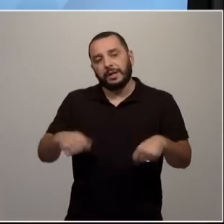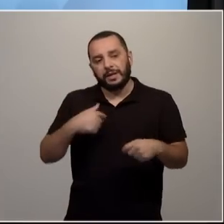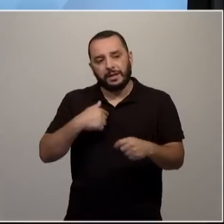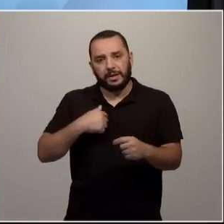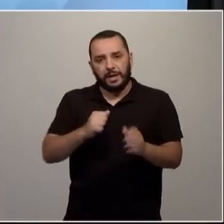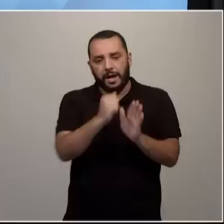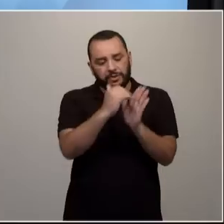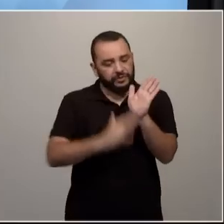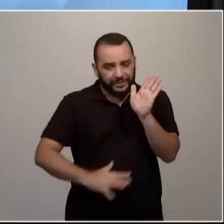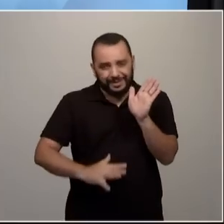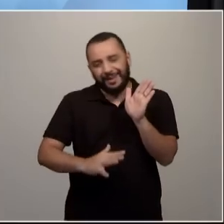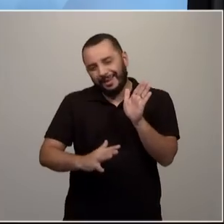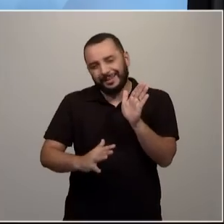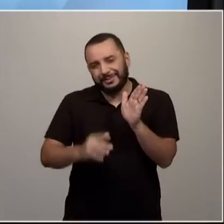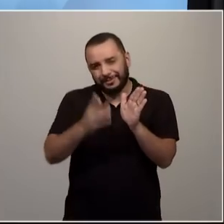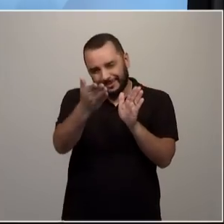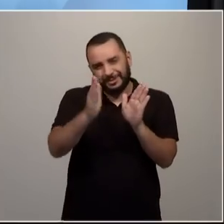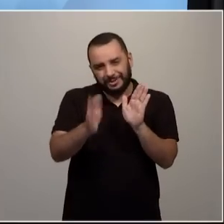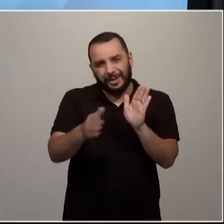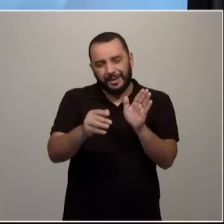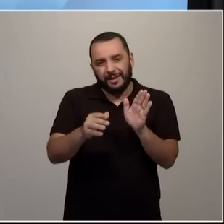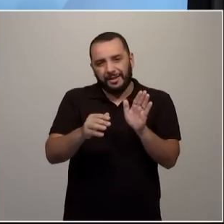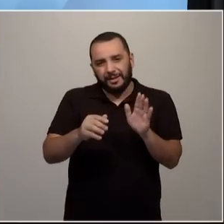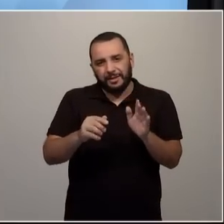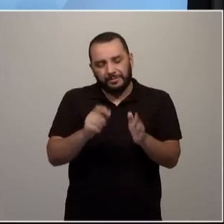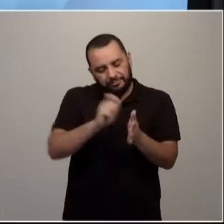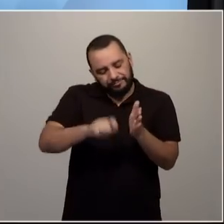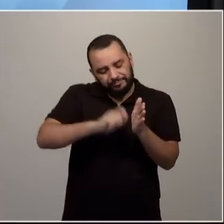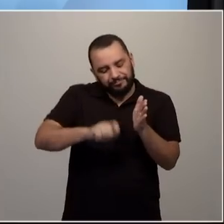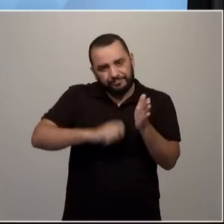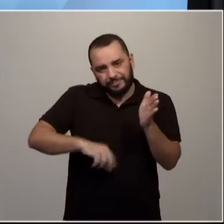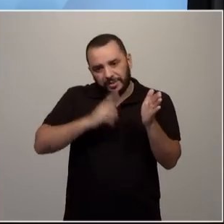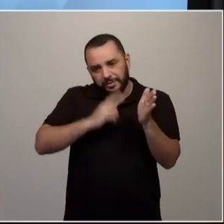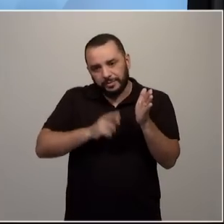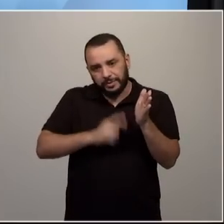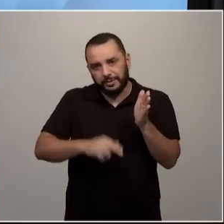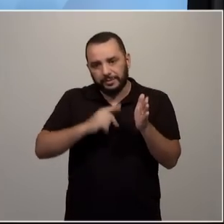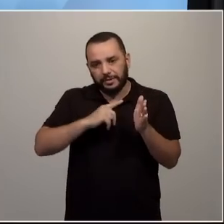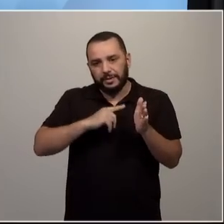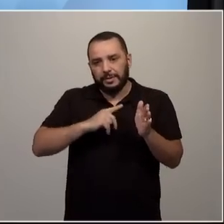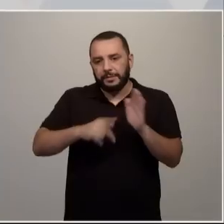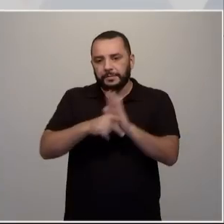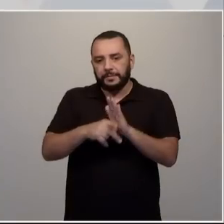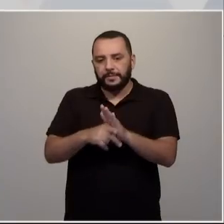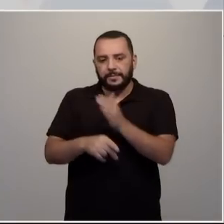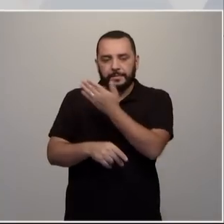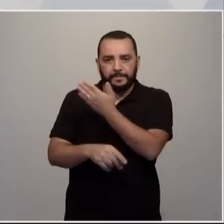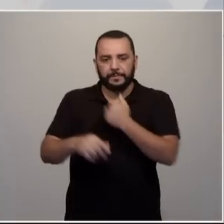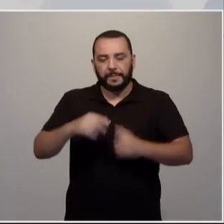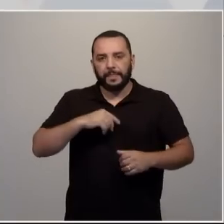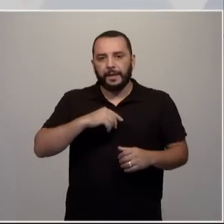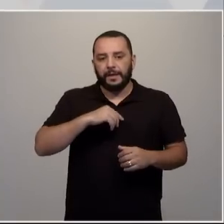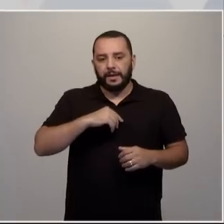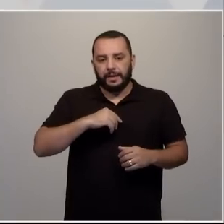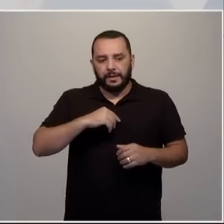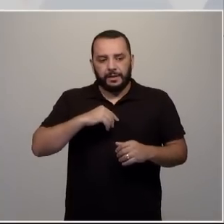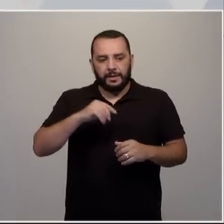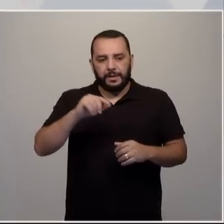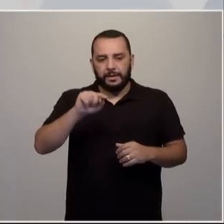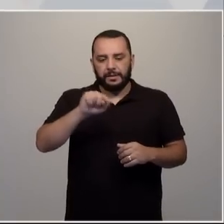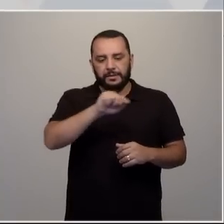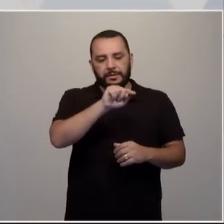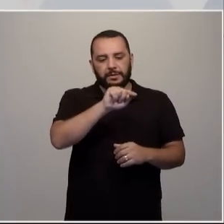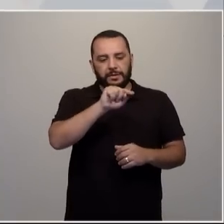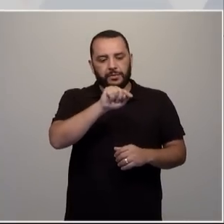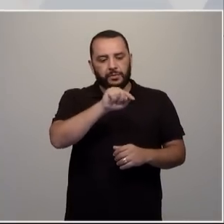nas tarefas, nas atividades. Se eu dou esse vetor para vocês, alfa, 1, menos 2, e